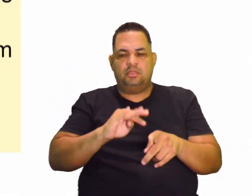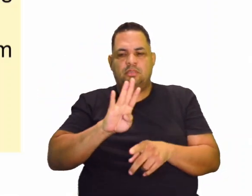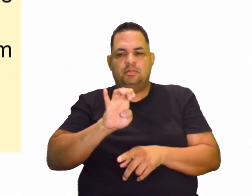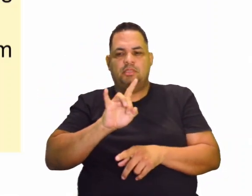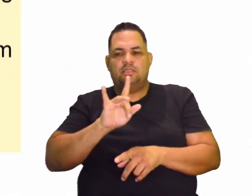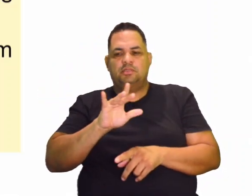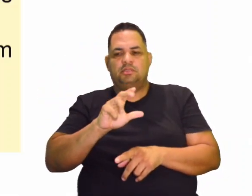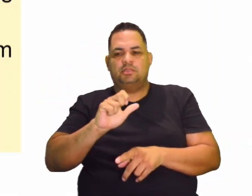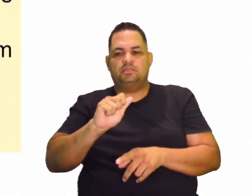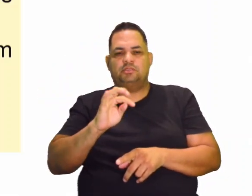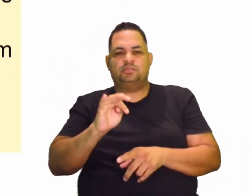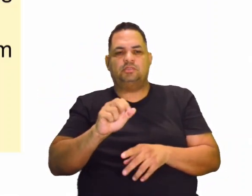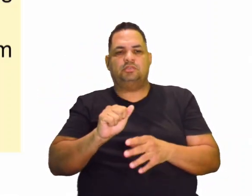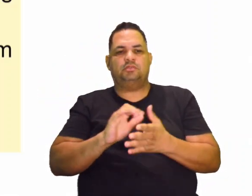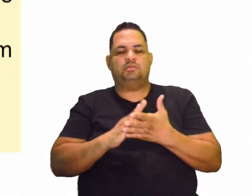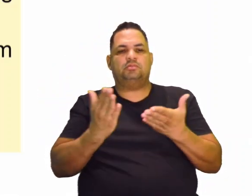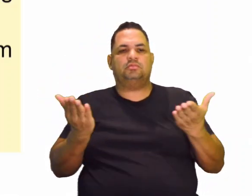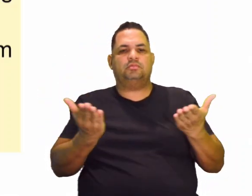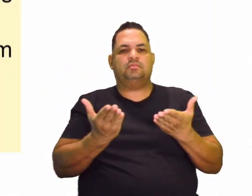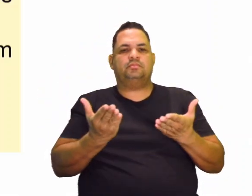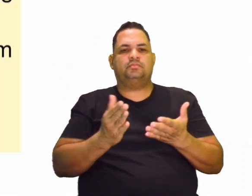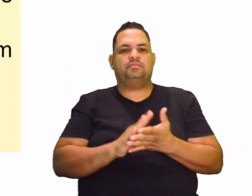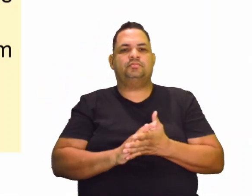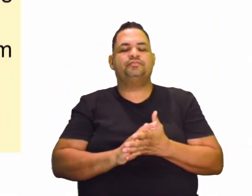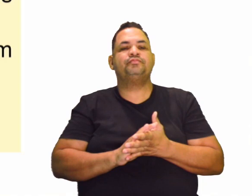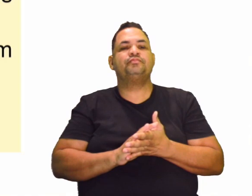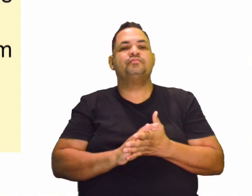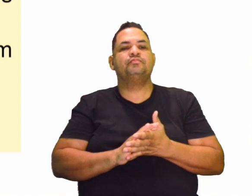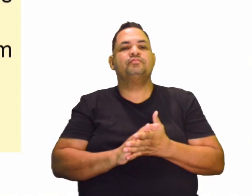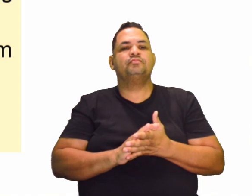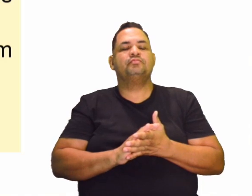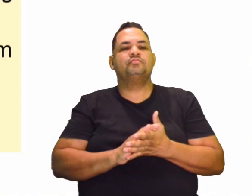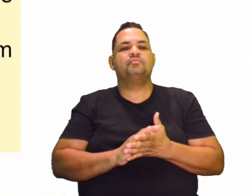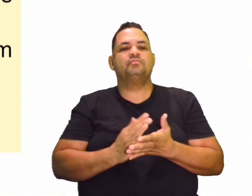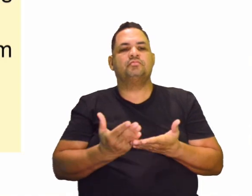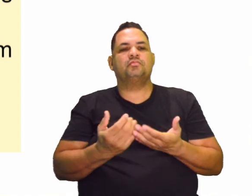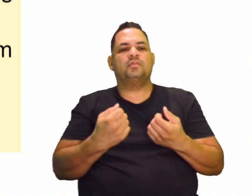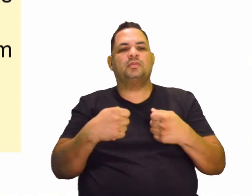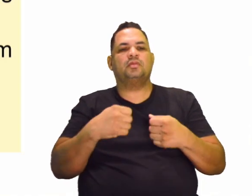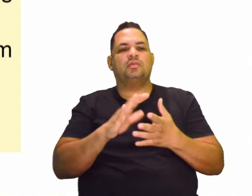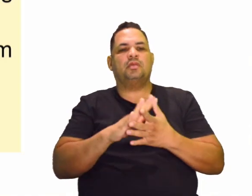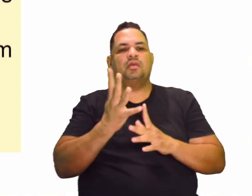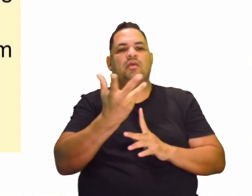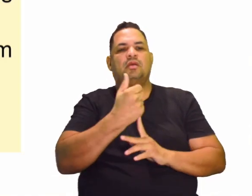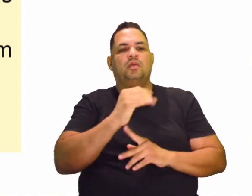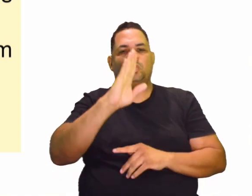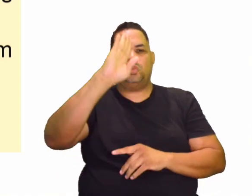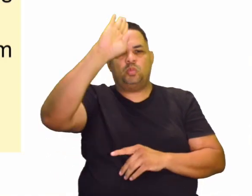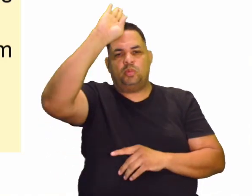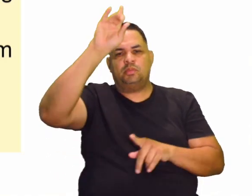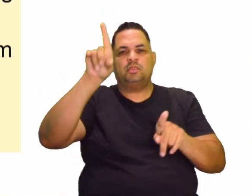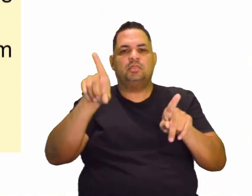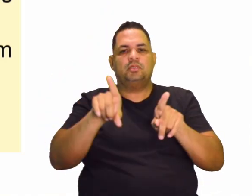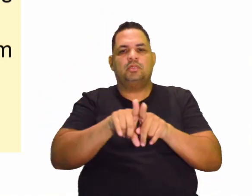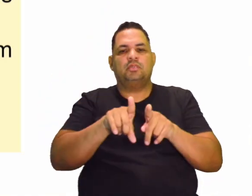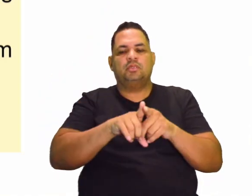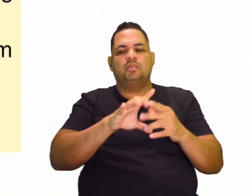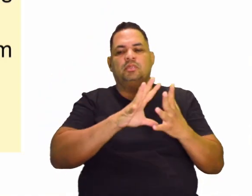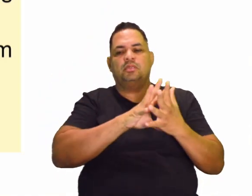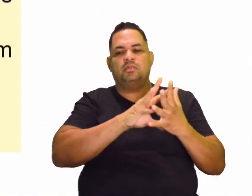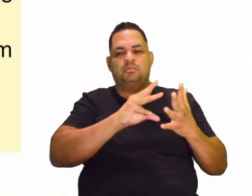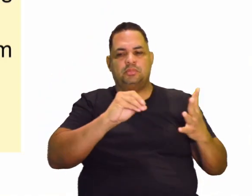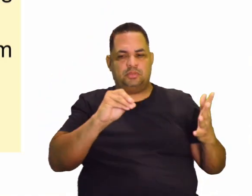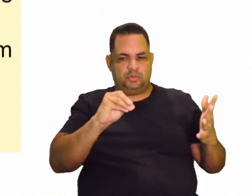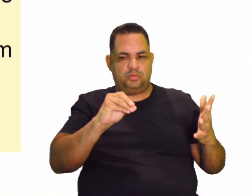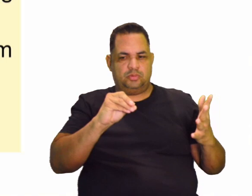Então, estudante, não podemos deixar de destacar que a arte romana também imitou a arte